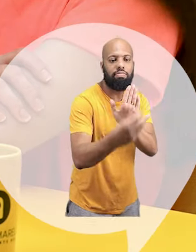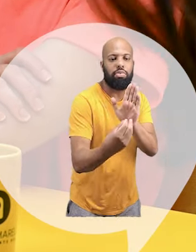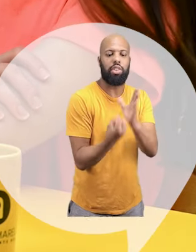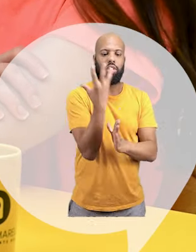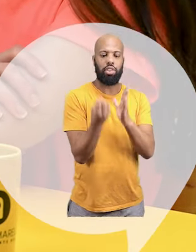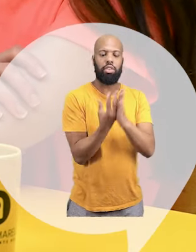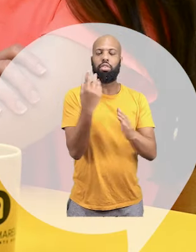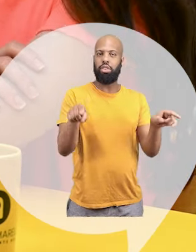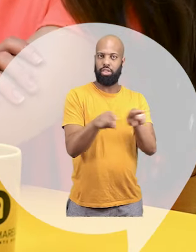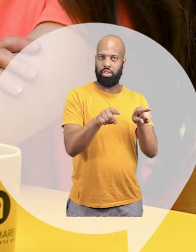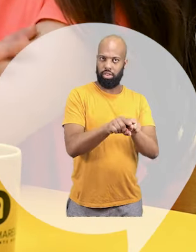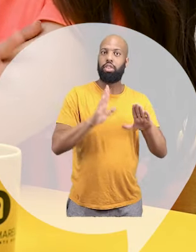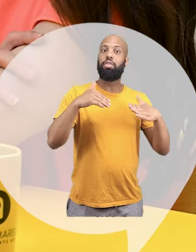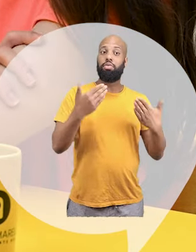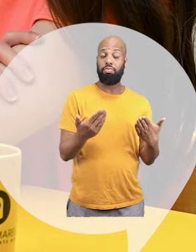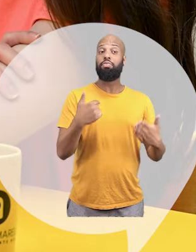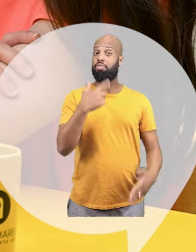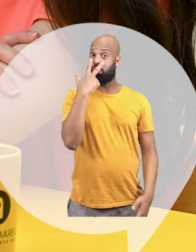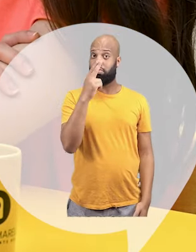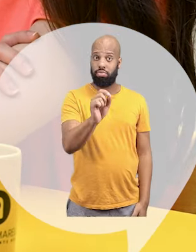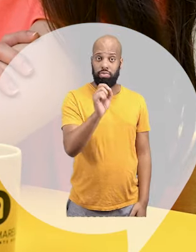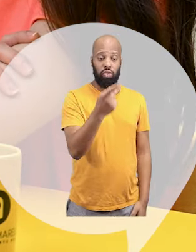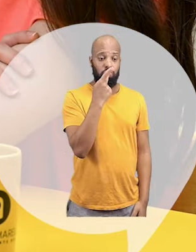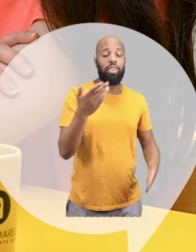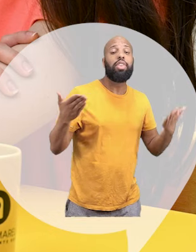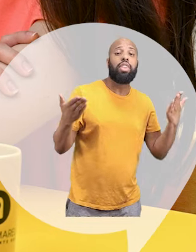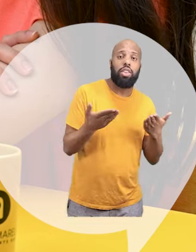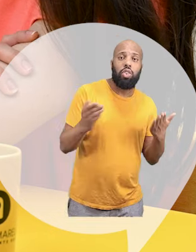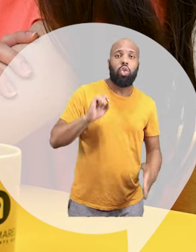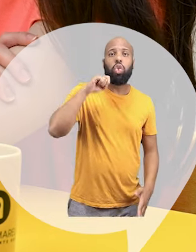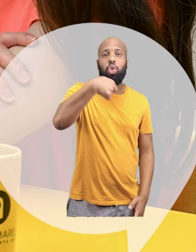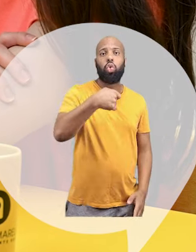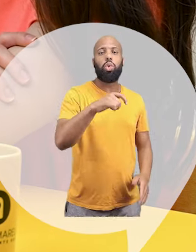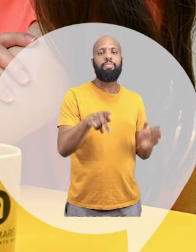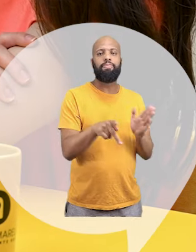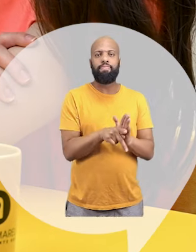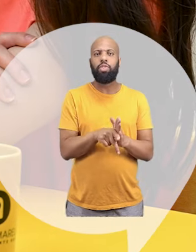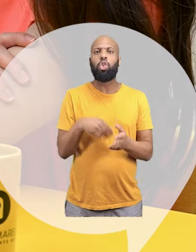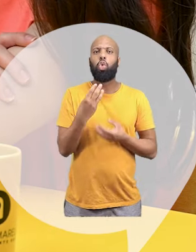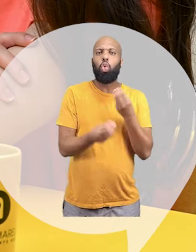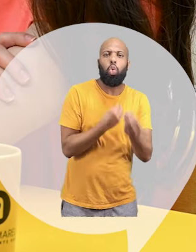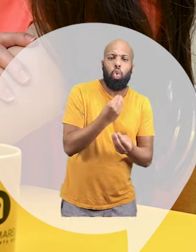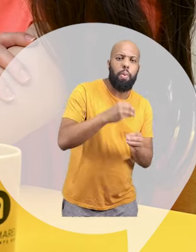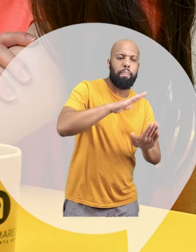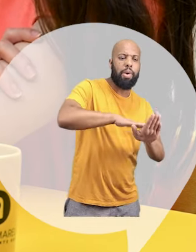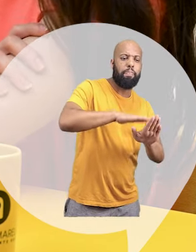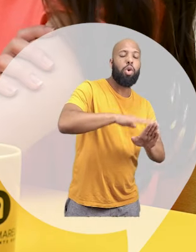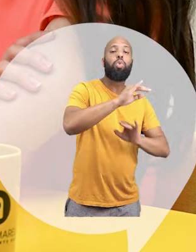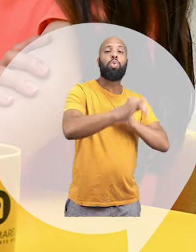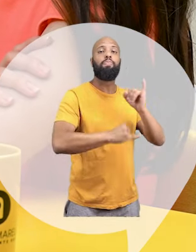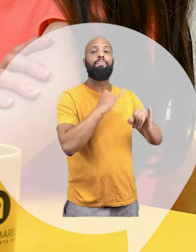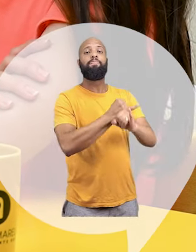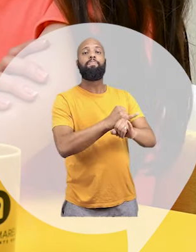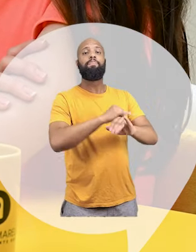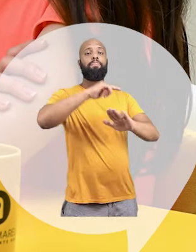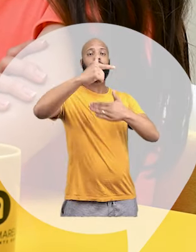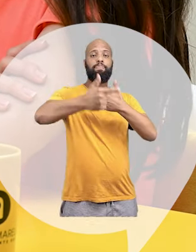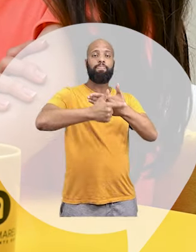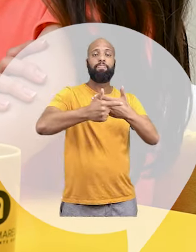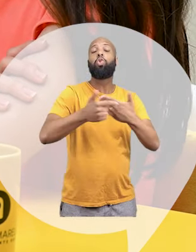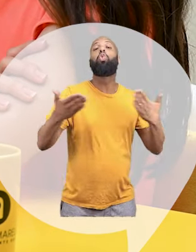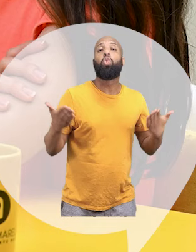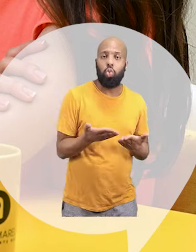processo de inspiração de criação né E então assim falando um pouco da do corre né Qual que é o papel da